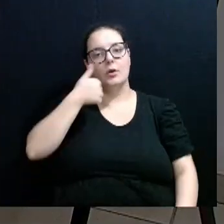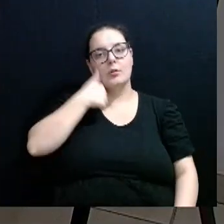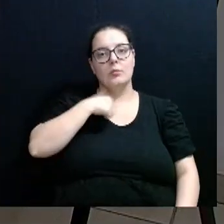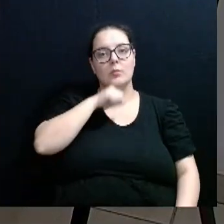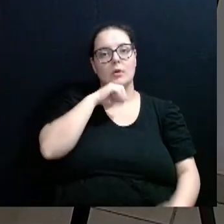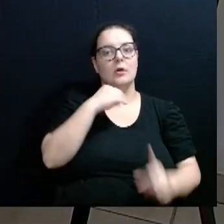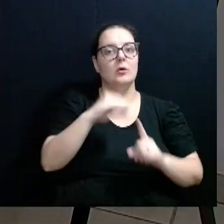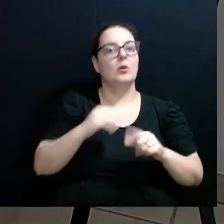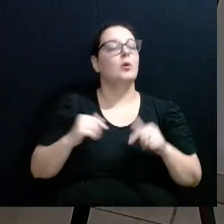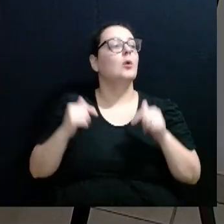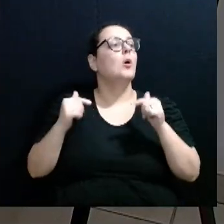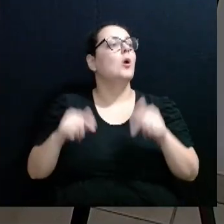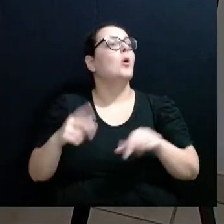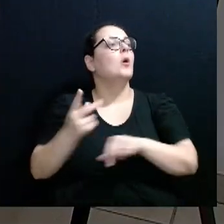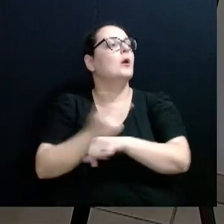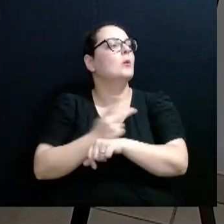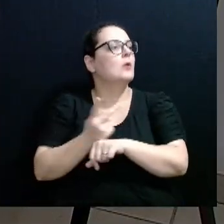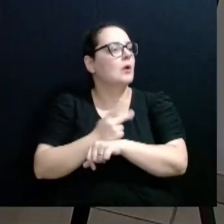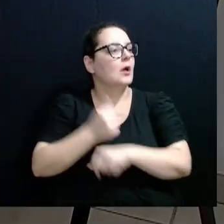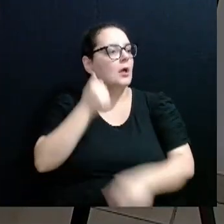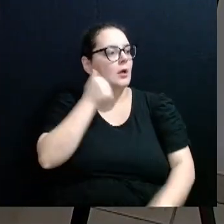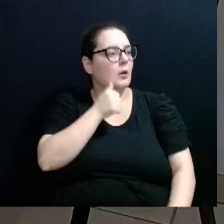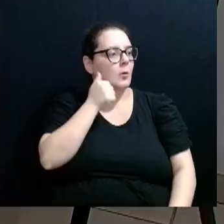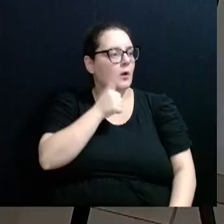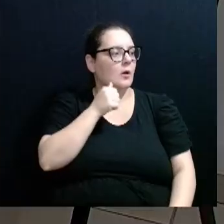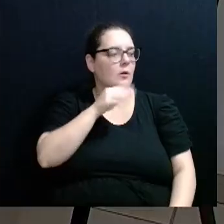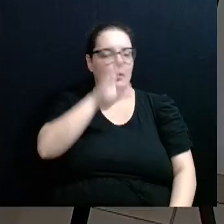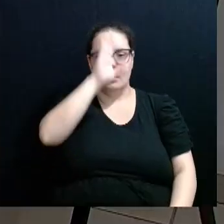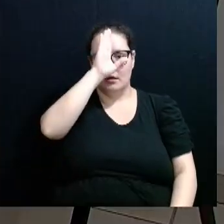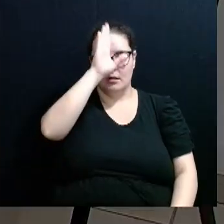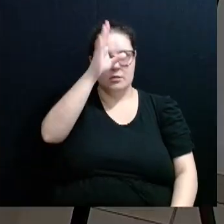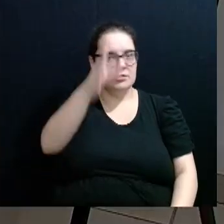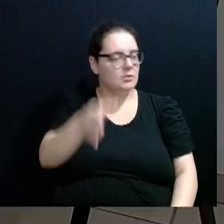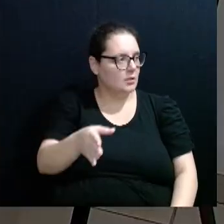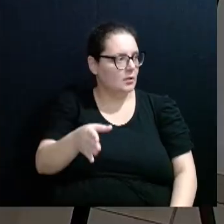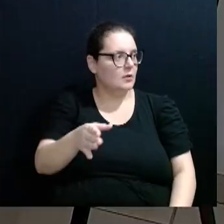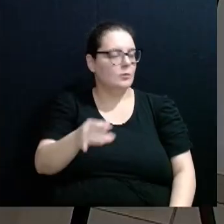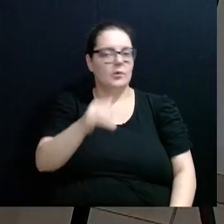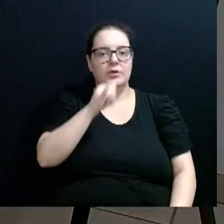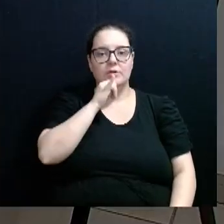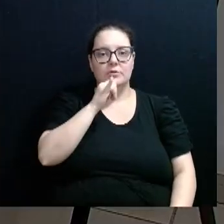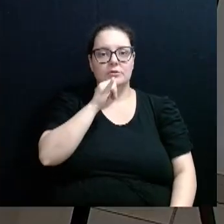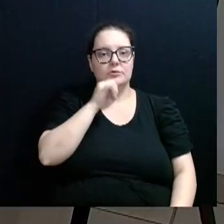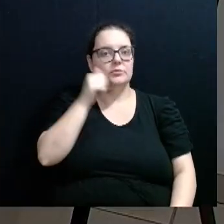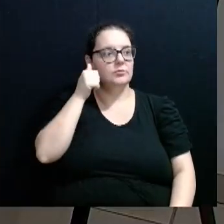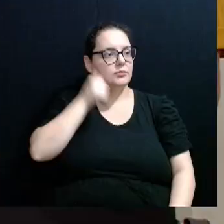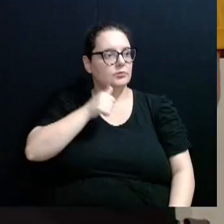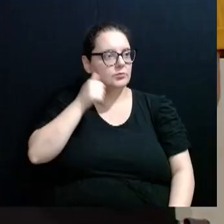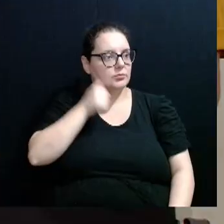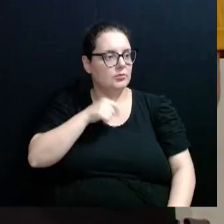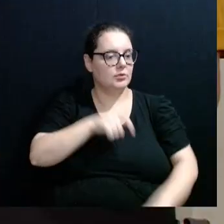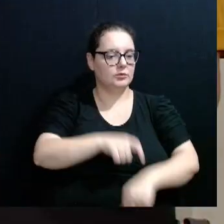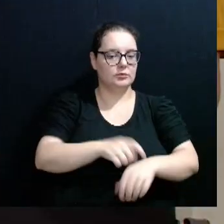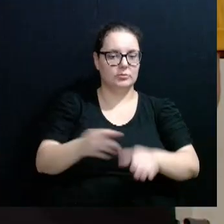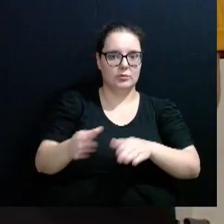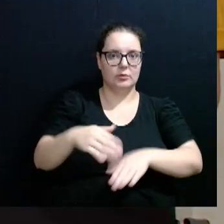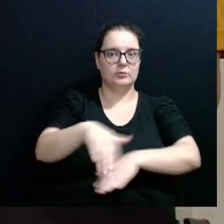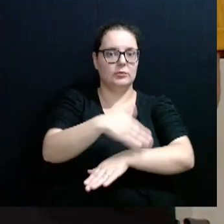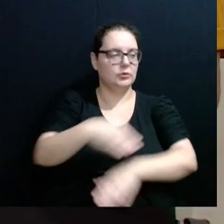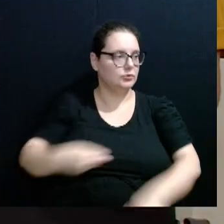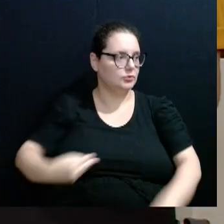Onde procurar essas mulheres? Vocês foram direto em, por exemplo, mulheres que estão em situação de rua e que precisavam